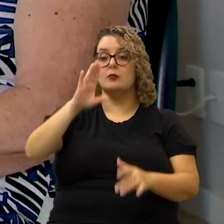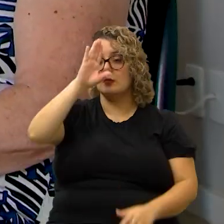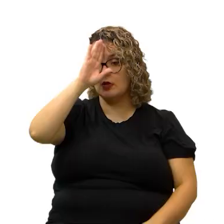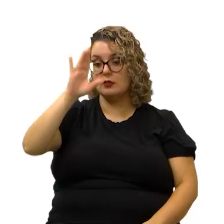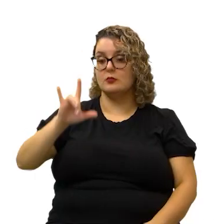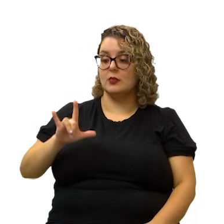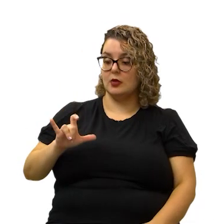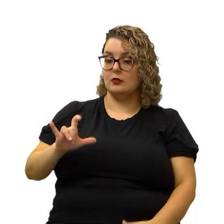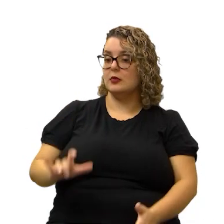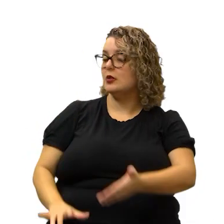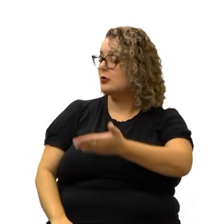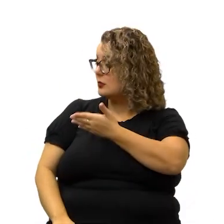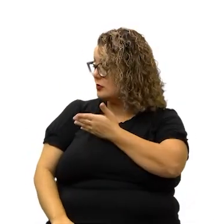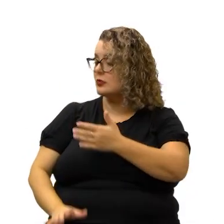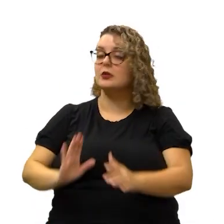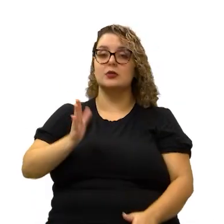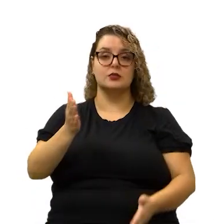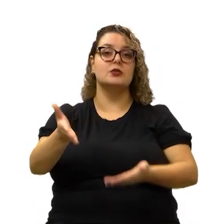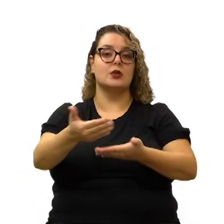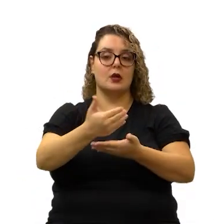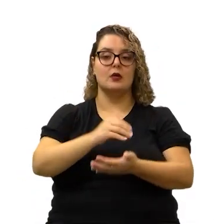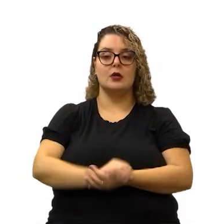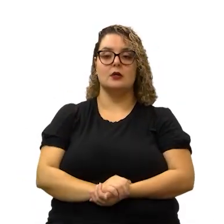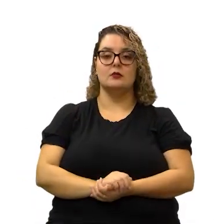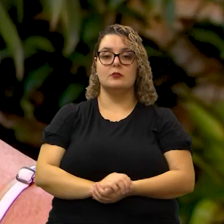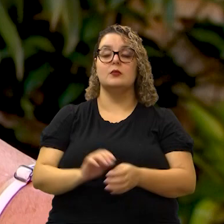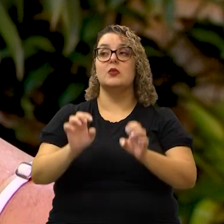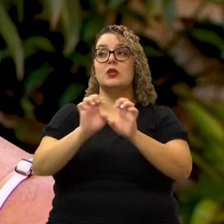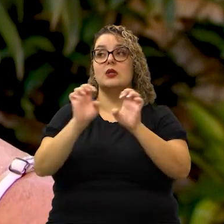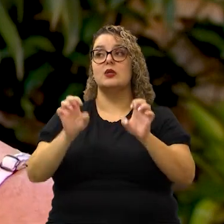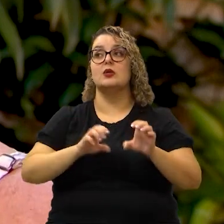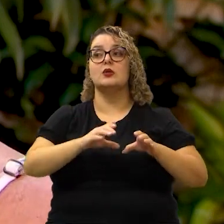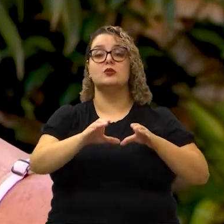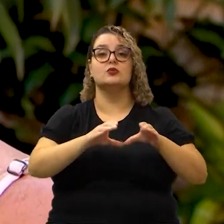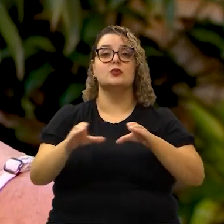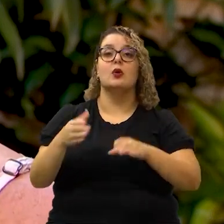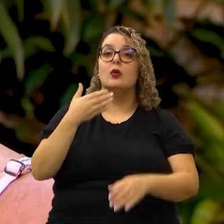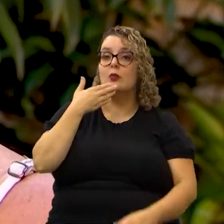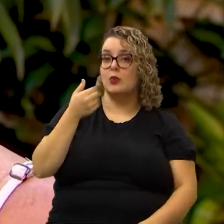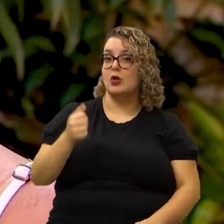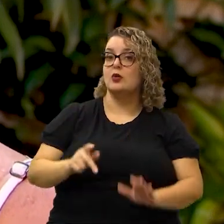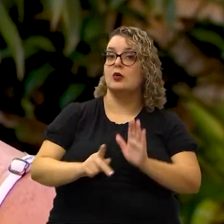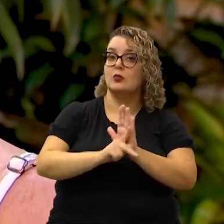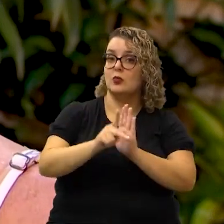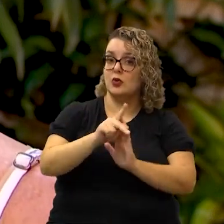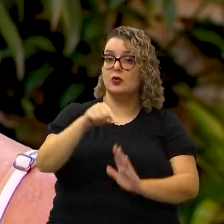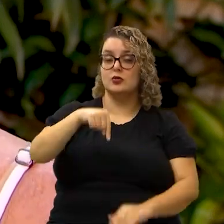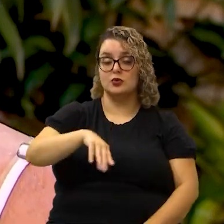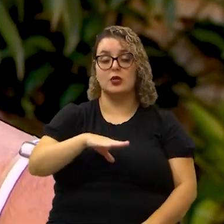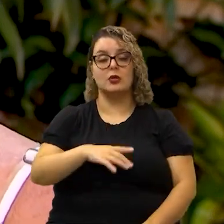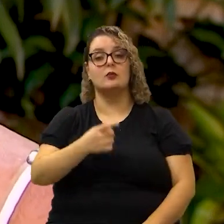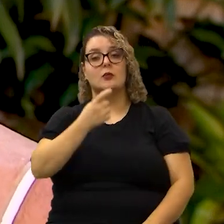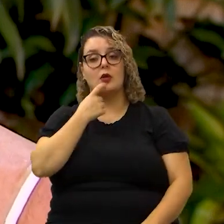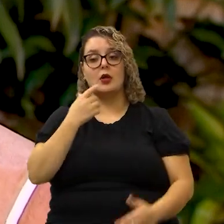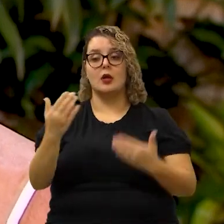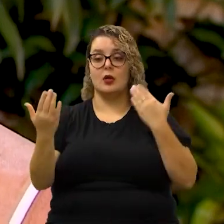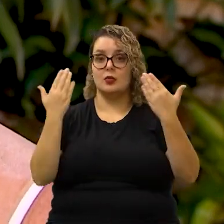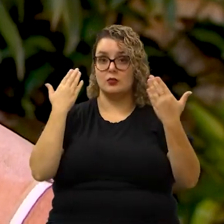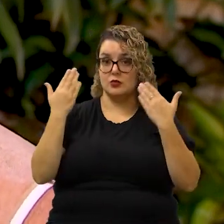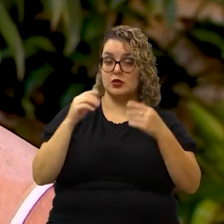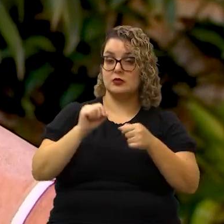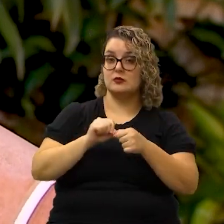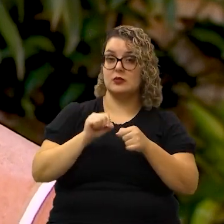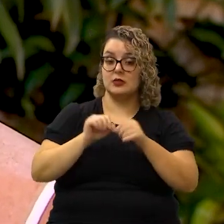entram em contato, principalmente no Instagram, e a gente acolhe. Para estruturar e coordenar melhor o projeto em Campinas,